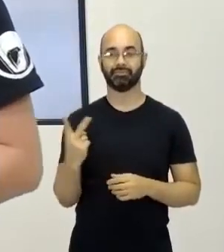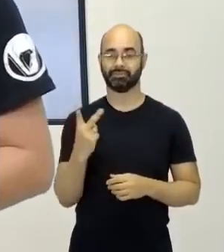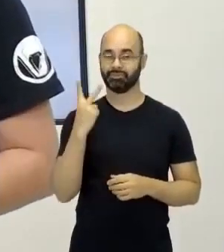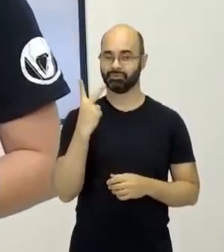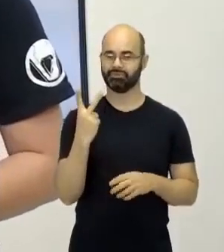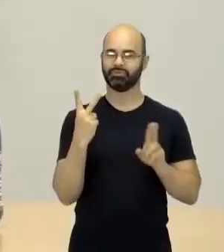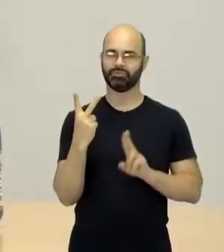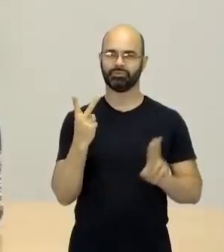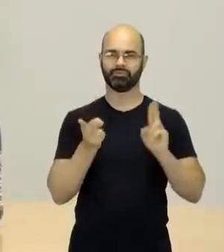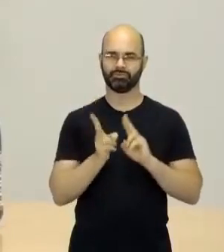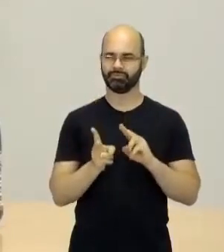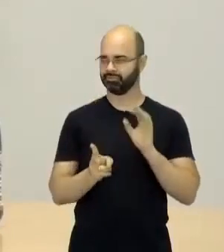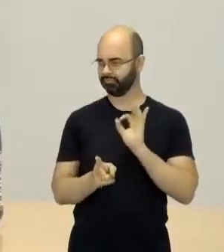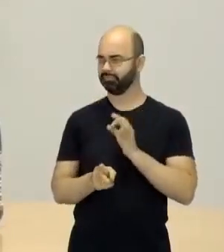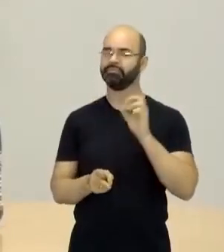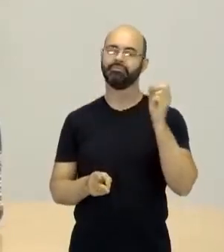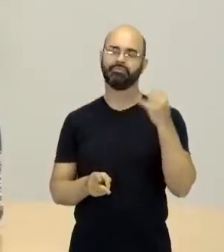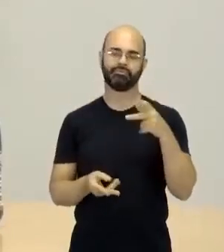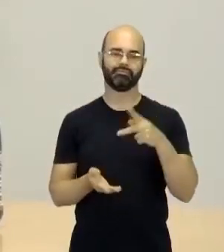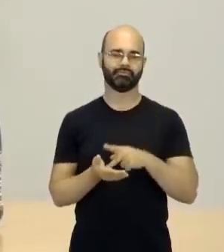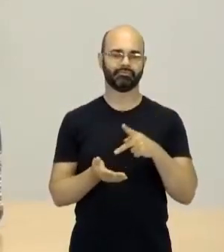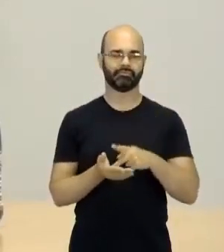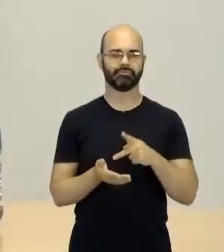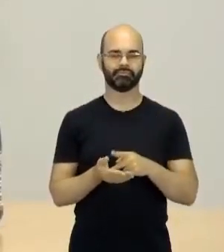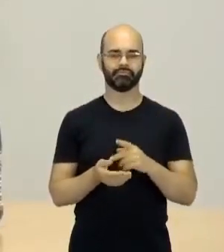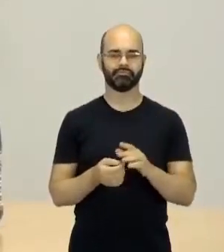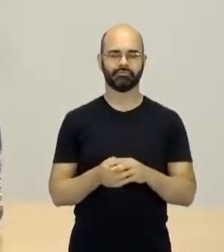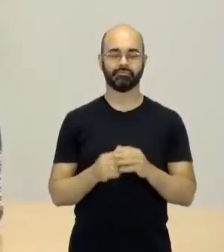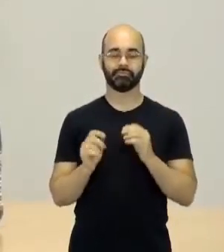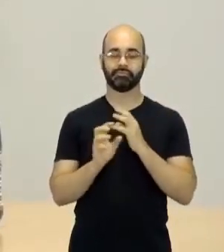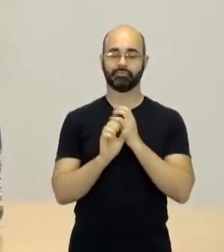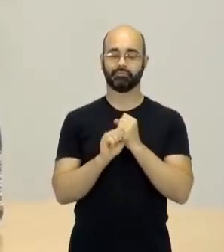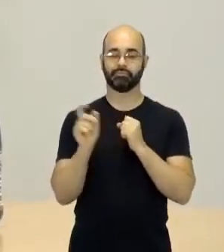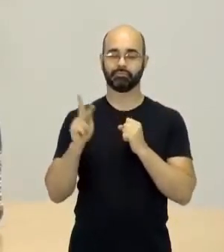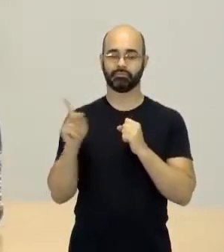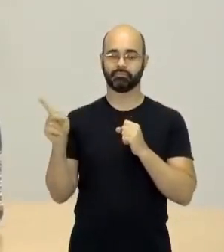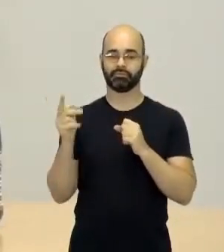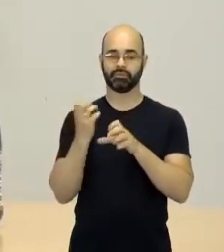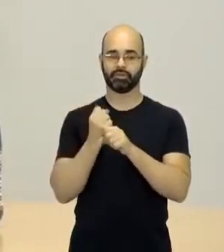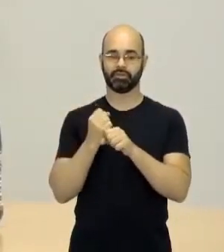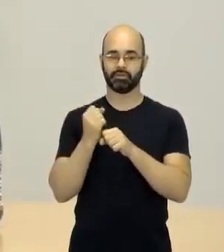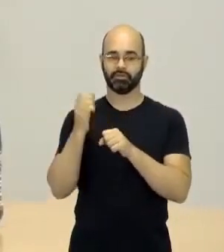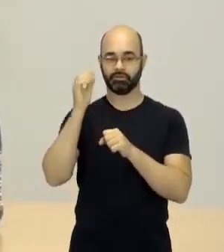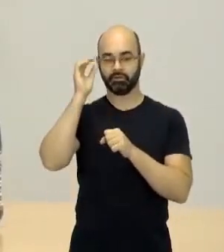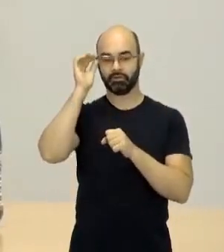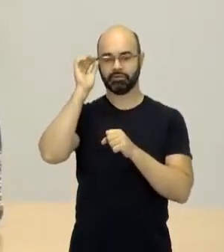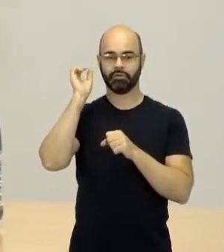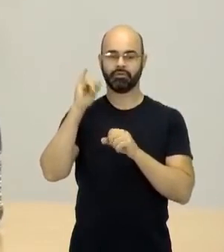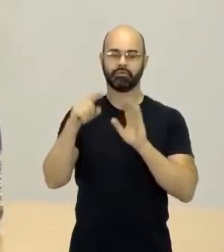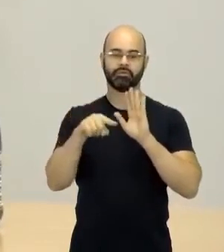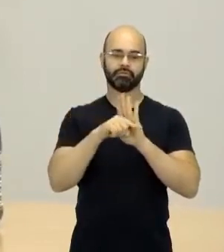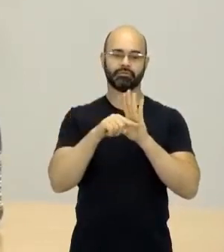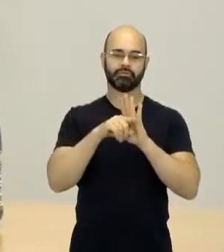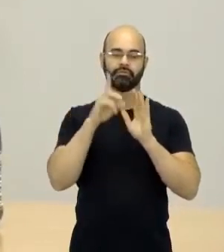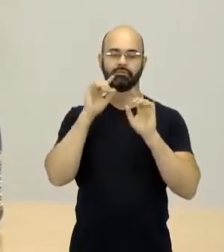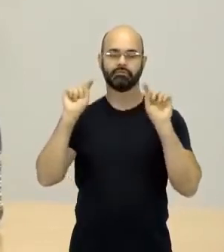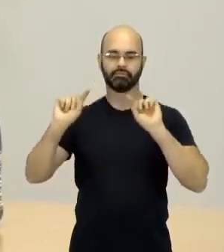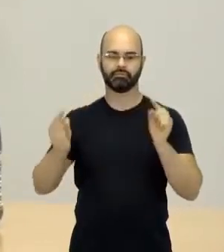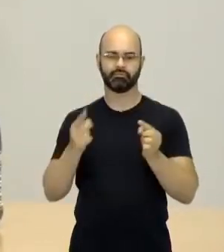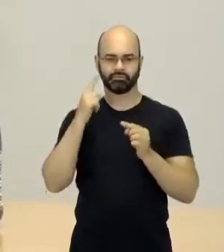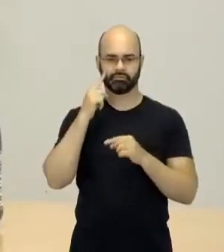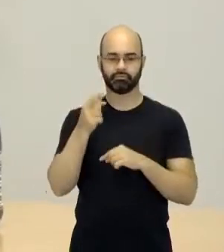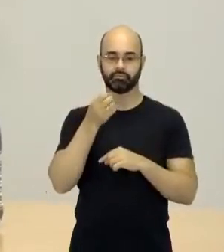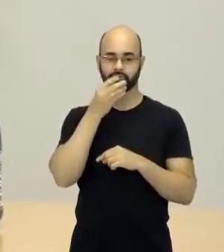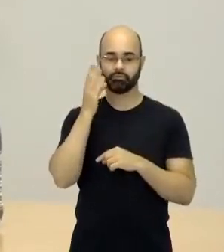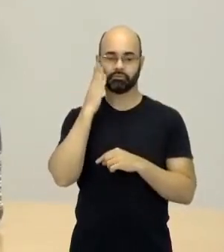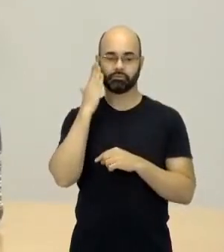Sim, senhor. É bom observar que todos os cálculos que o professor Jonas fez, quando era negativo, ele colocou um parênteses, né? É legal isso